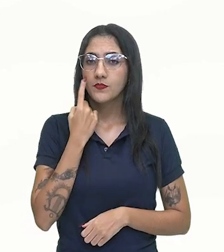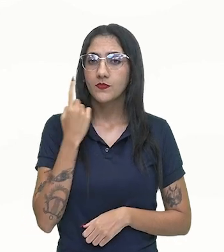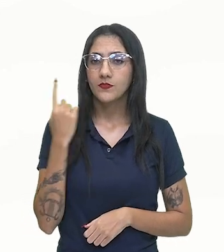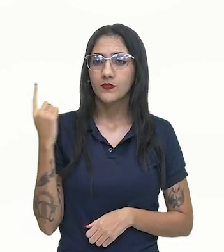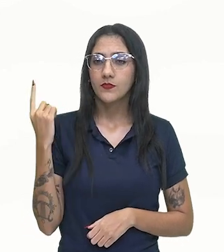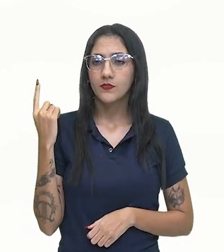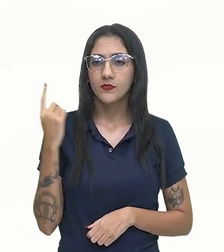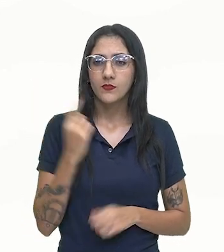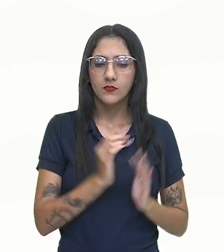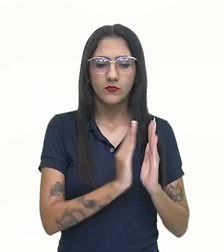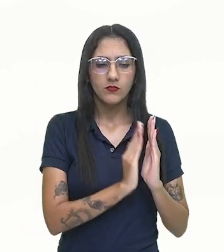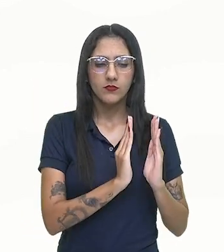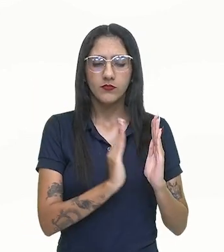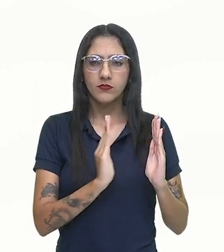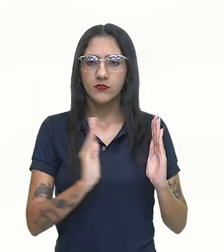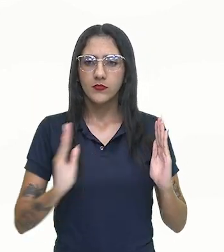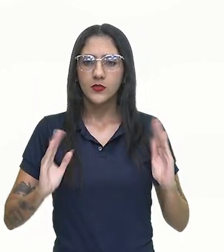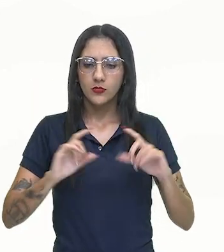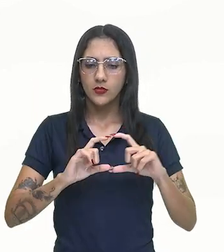hectômetro quadrado,